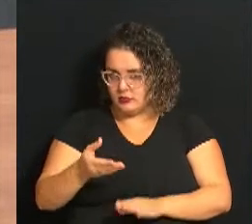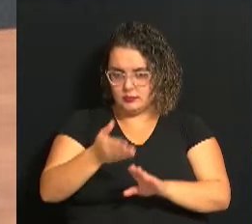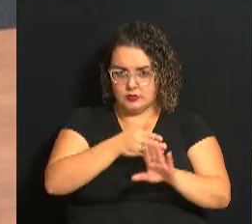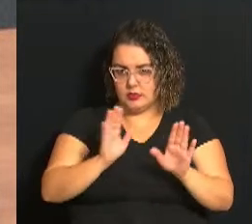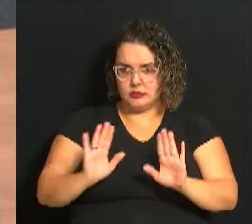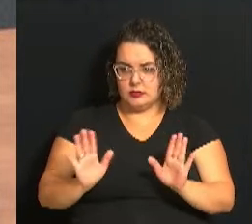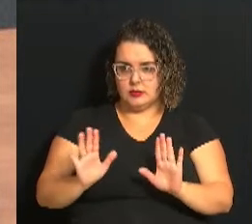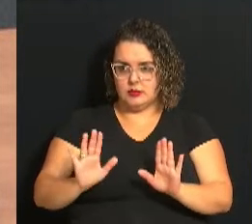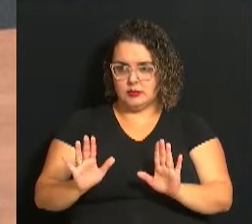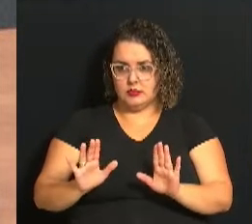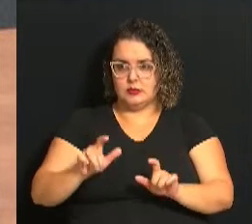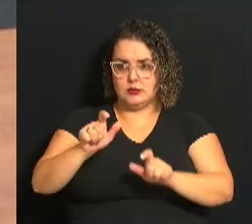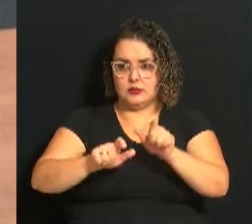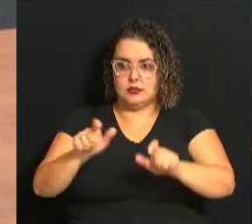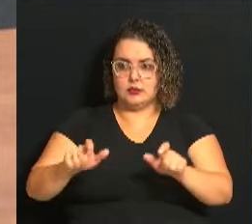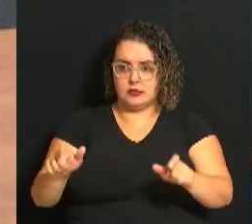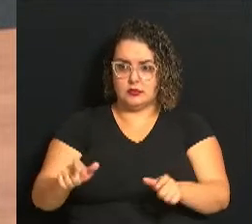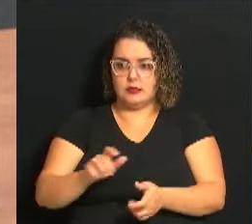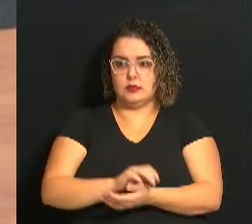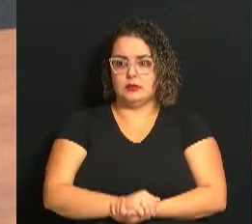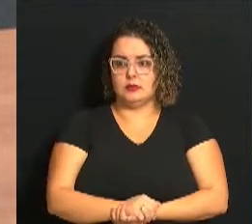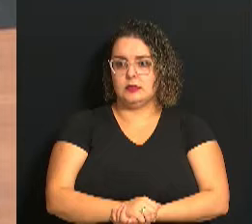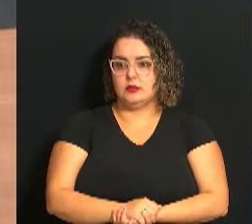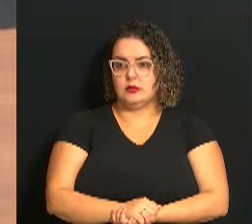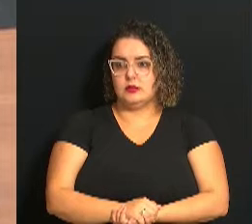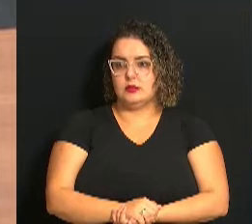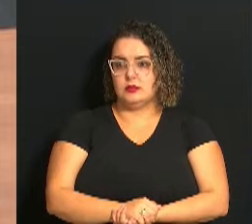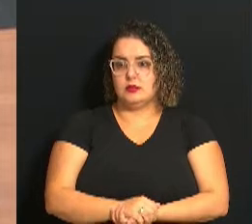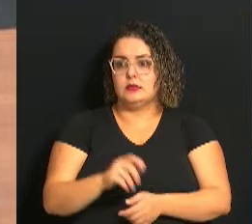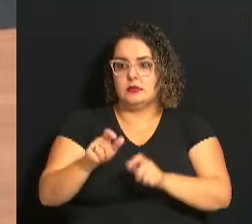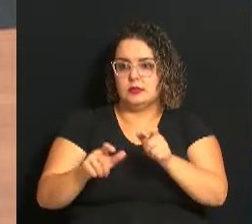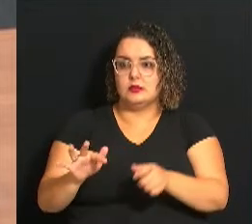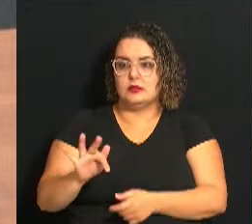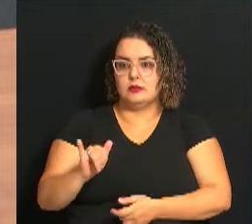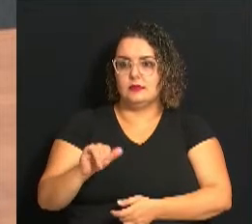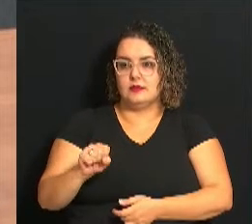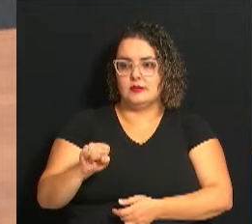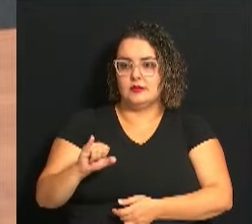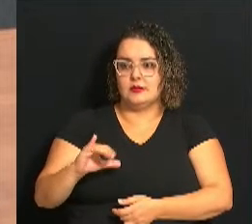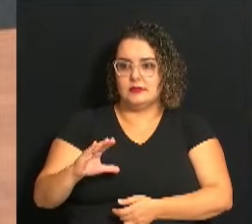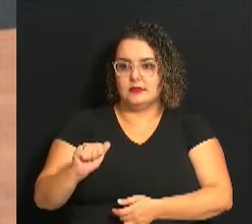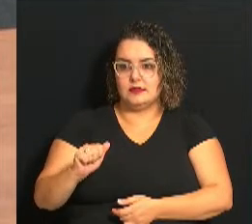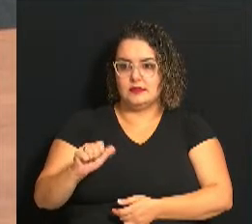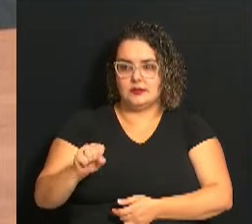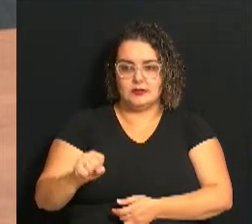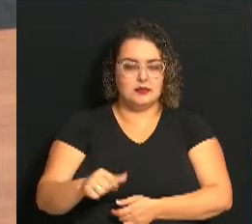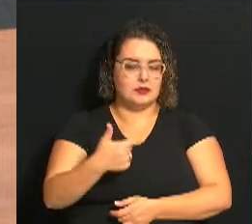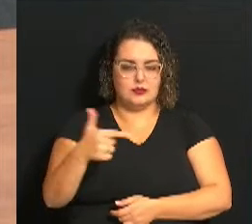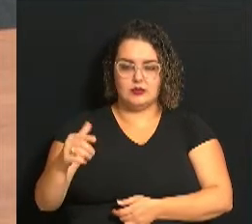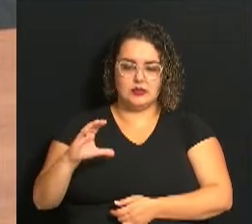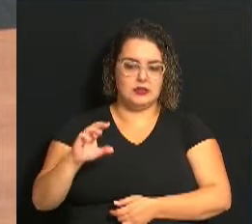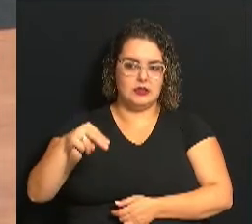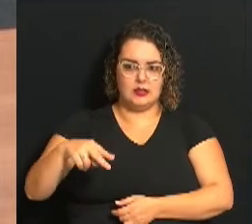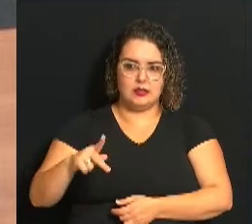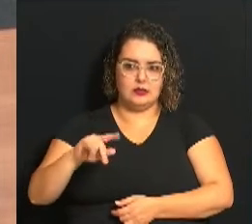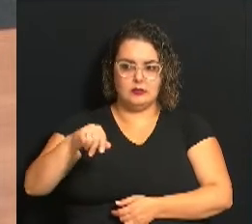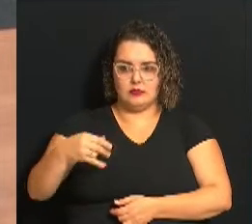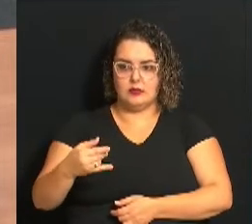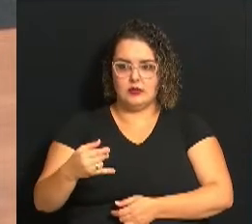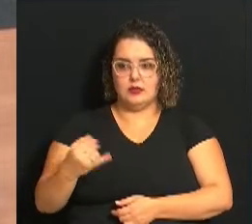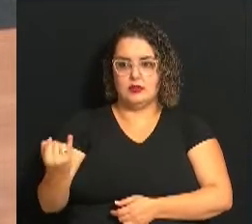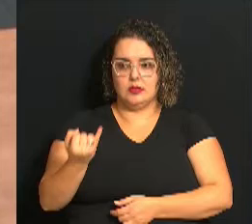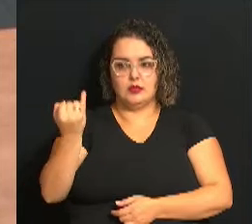e são pessoas, né, vamos dizer assim, pessoas físicas e nenhum CNPJ. Né? Isso é importante a gente deixar registrado